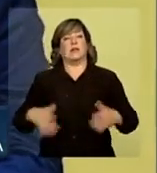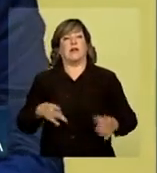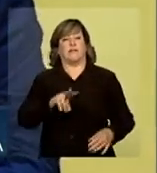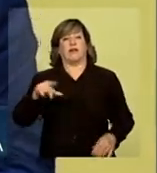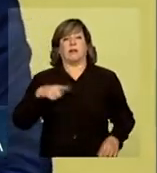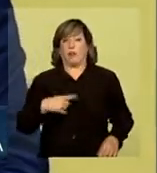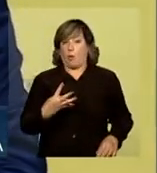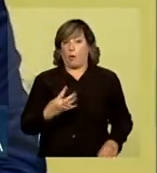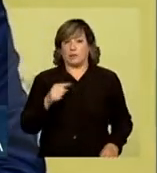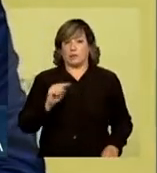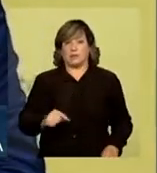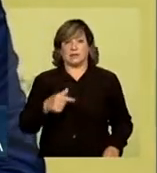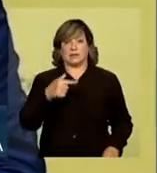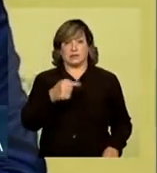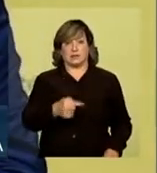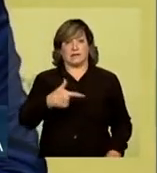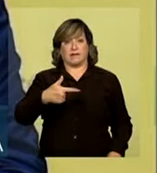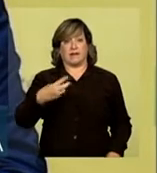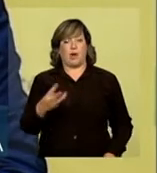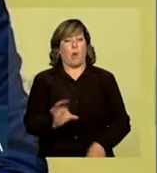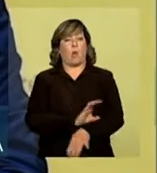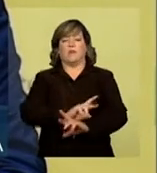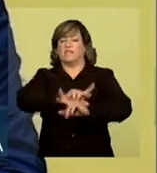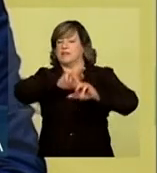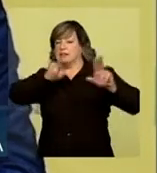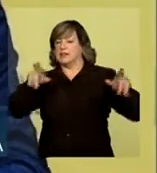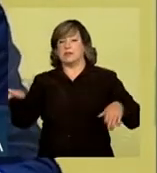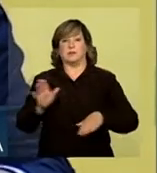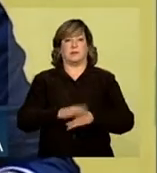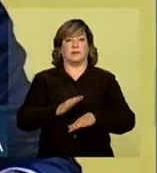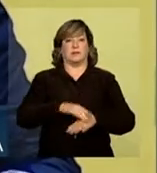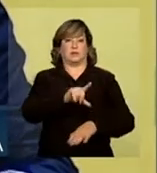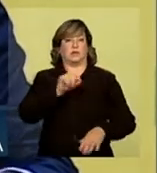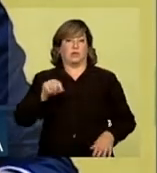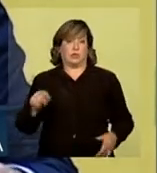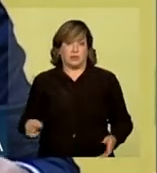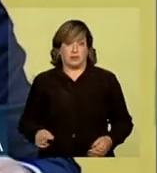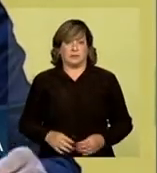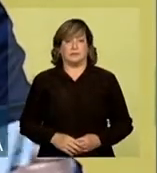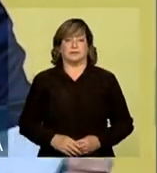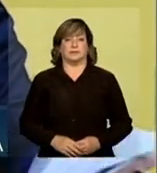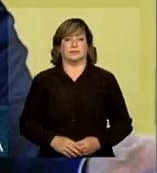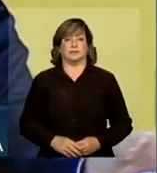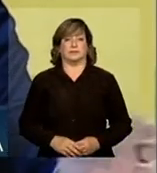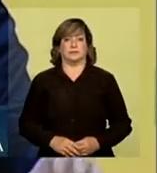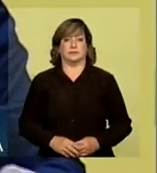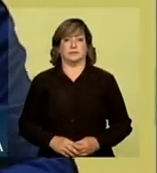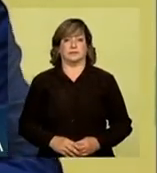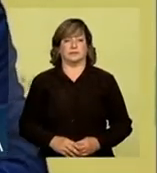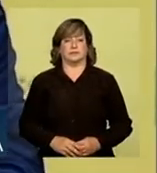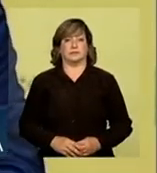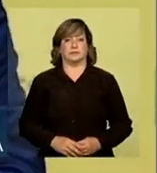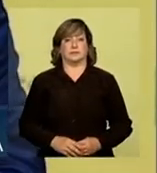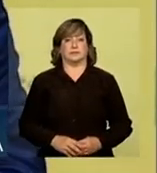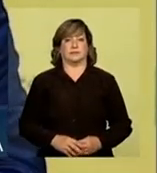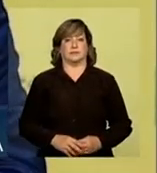vai ter 4.723 cursos para escolher E aí